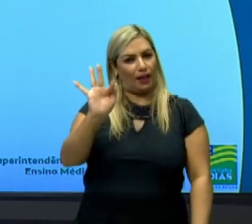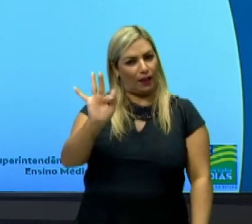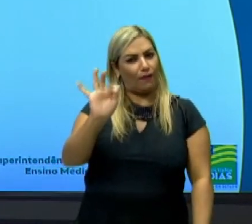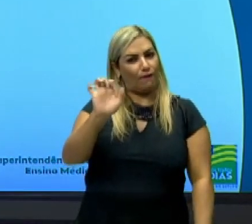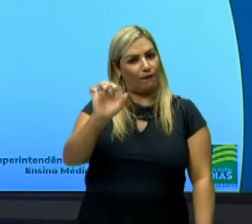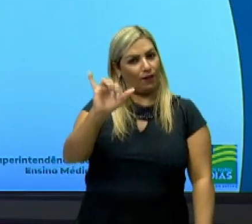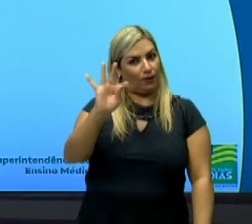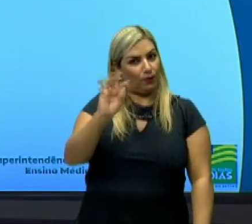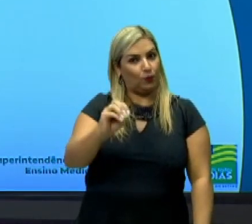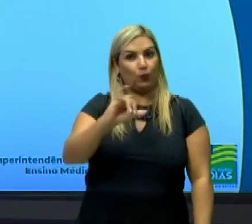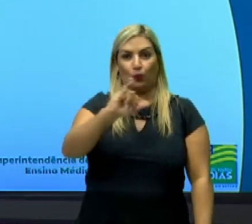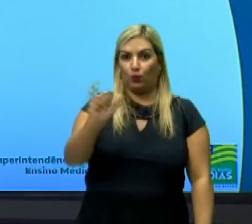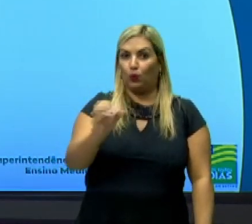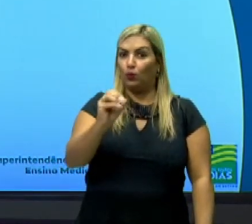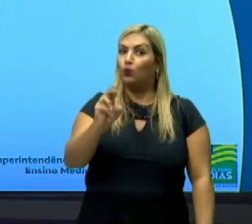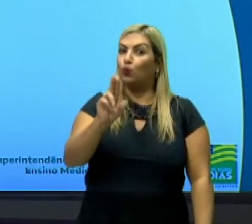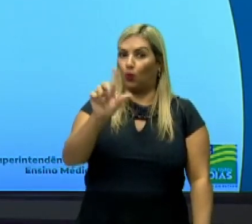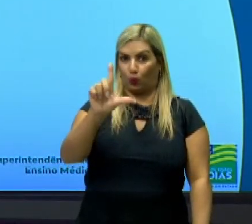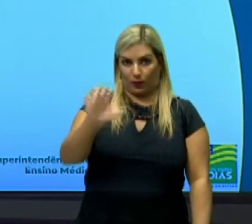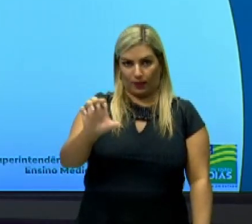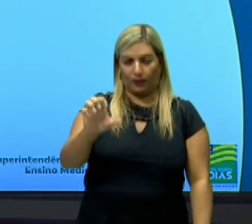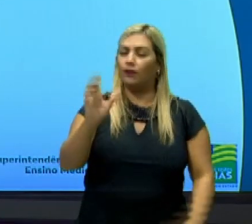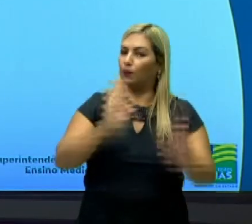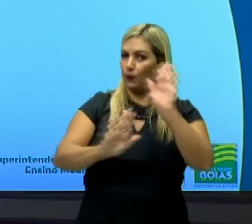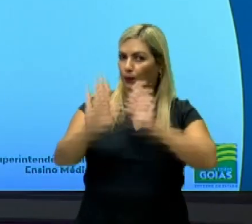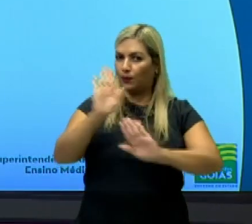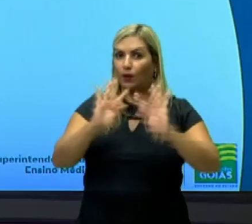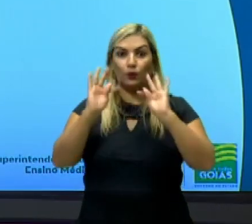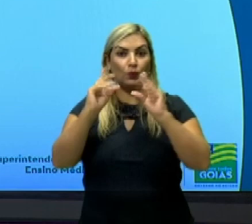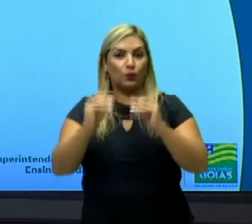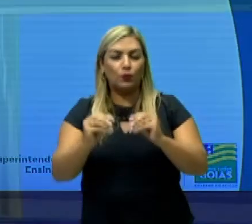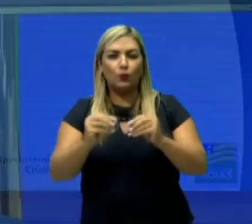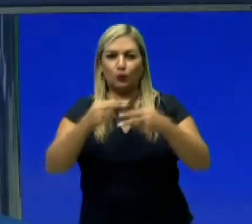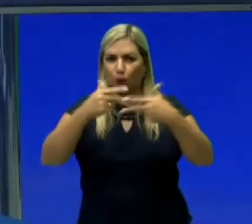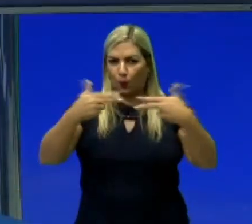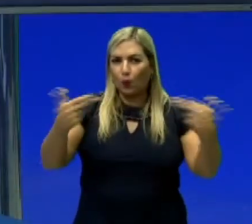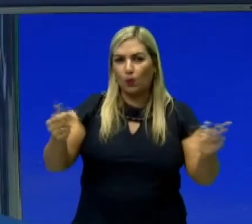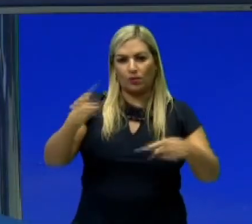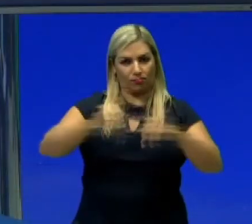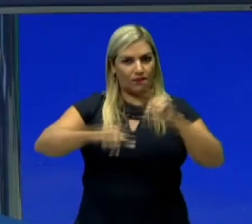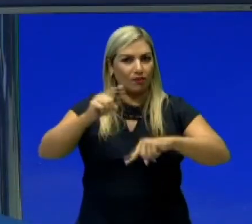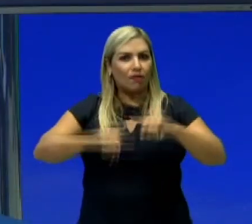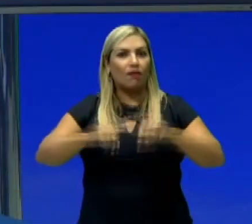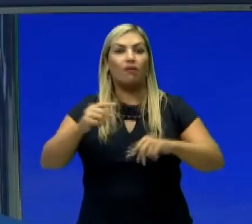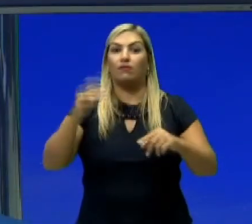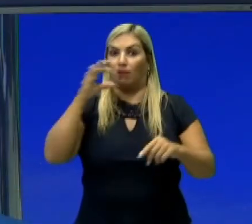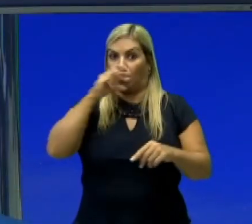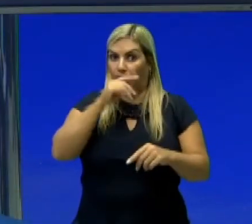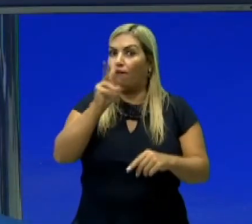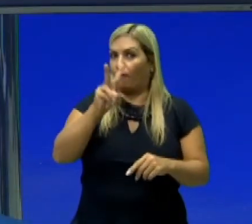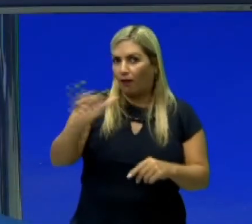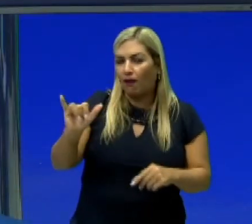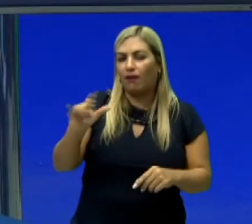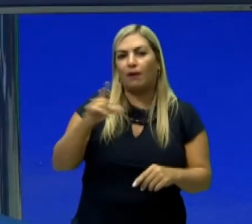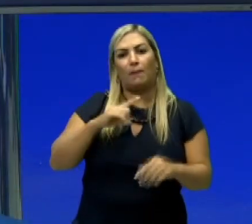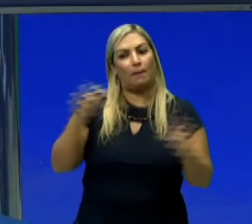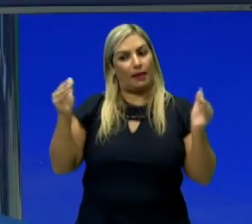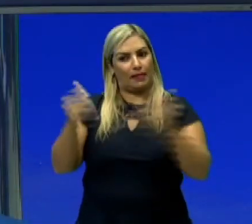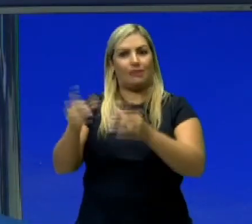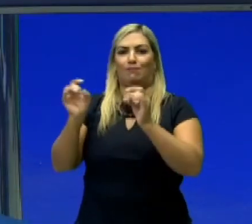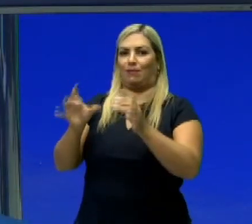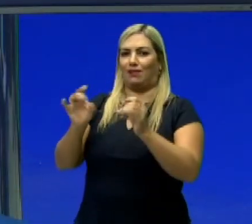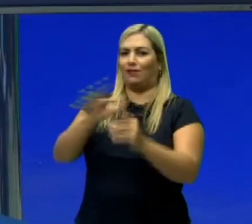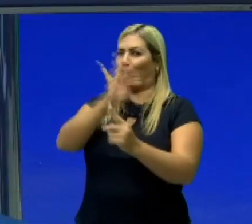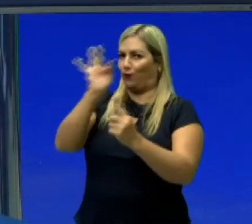com uma coisa, porque todos os aparelhos irão aquecer. Porém, existem aparelhos específicos que têm